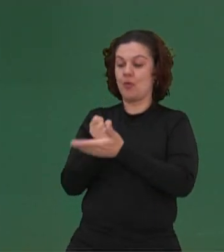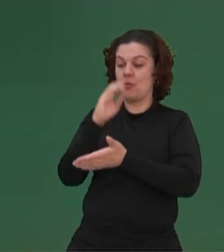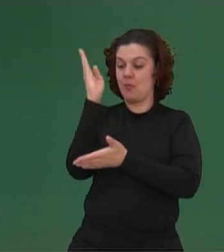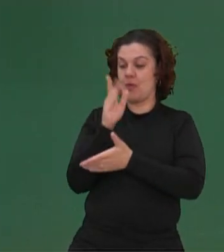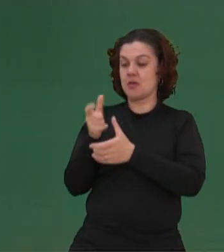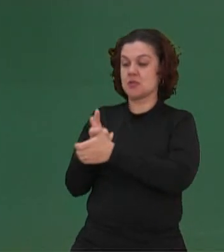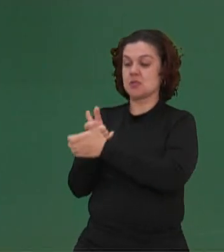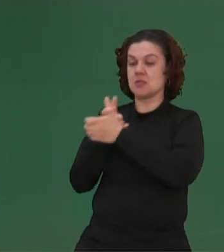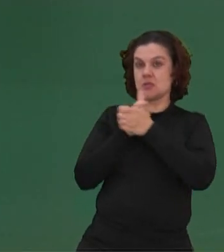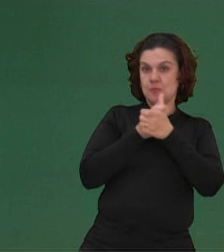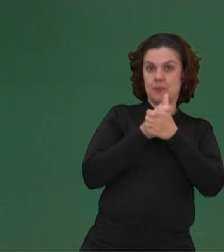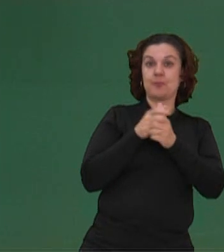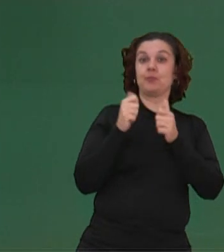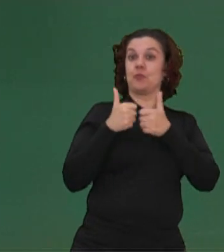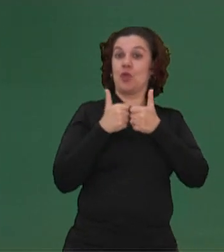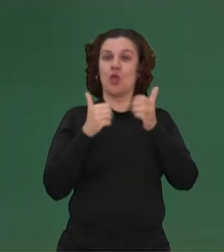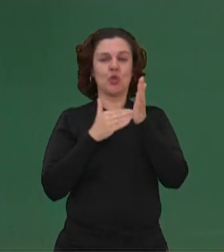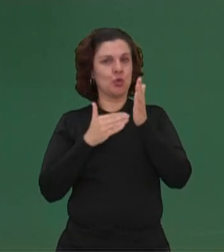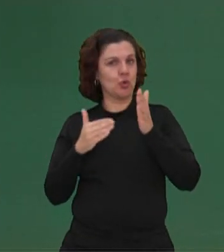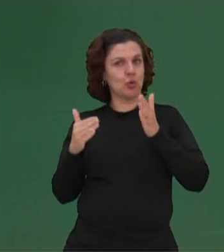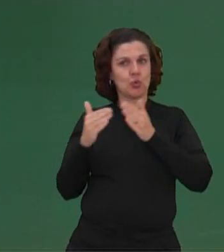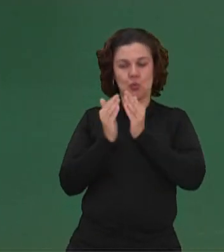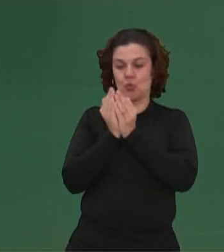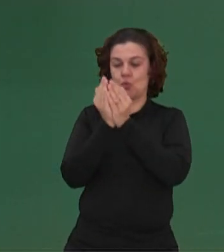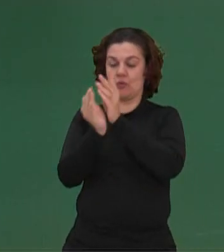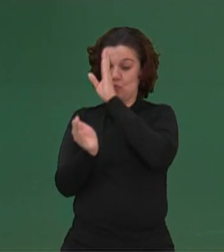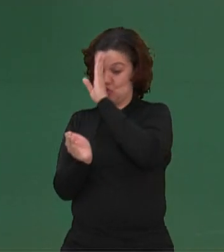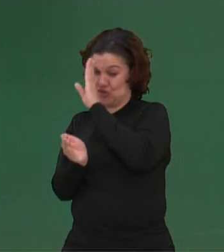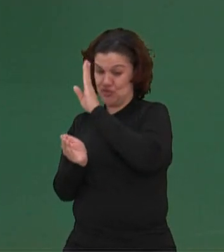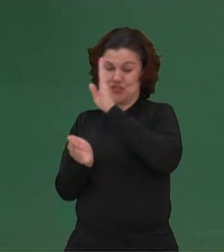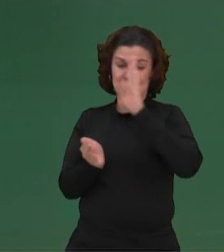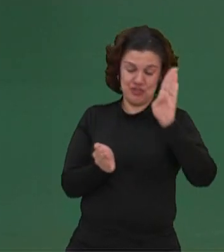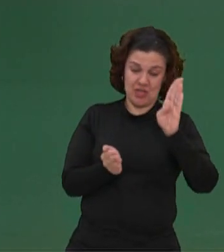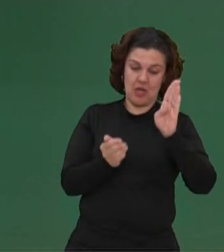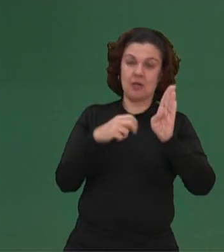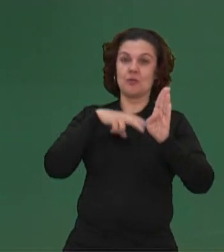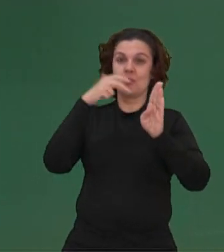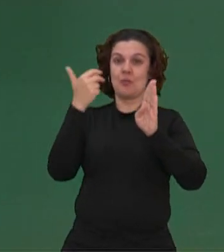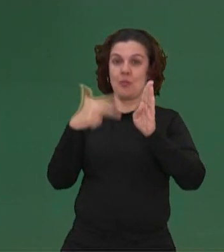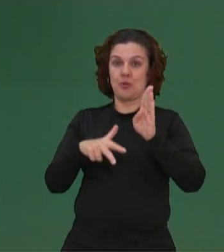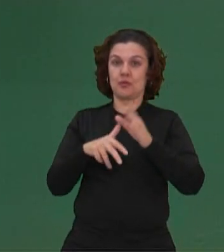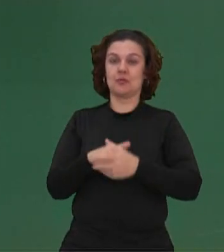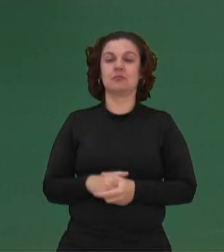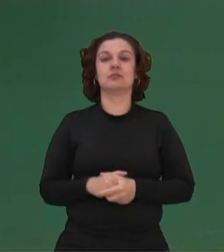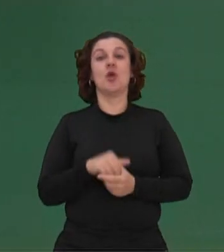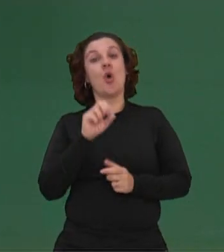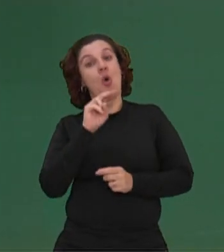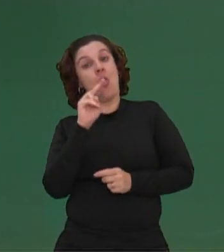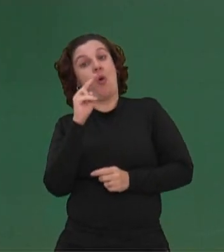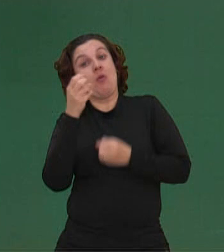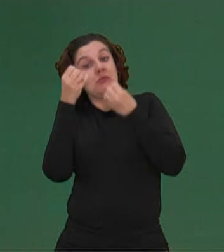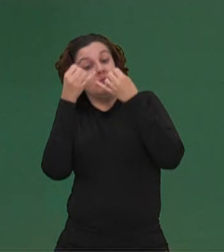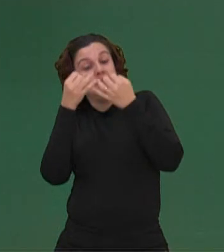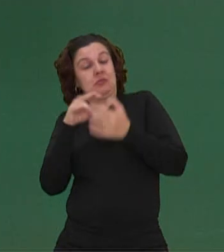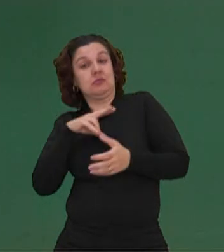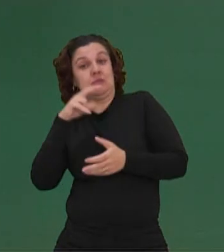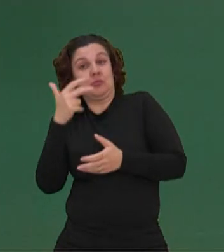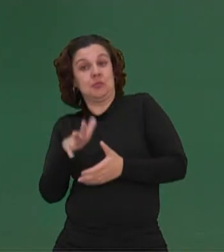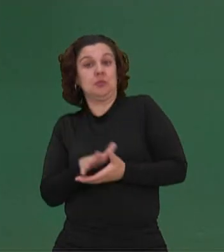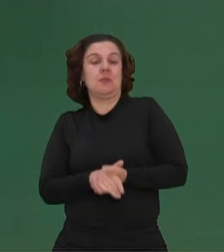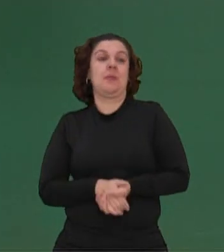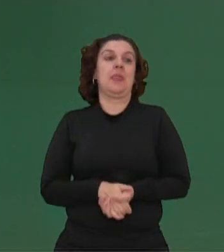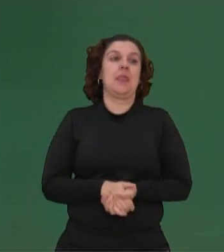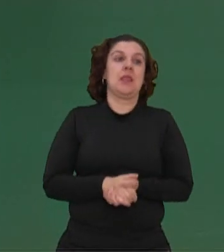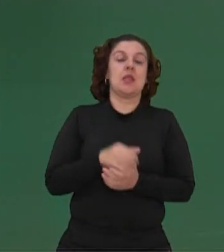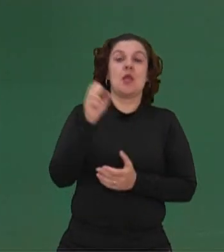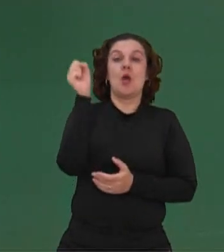do Brasil. Todo navio que saísse do Brasil deveria passar por Portugal ou prestar contas a Portugal. O